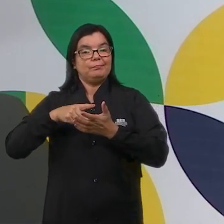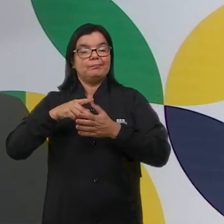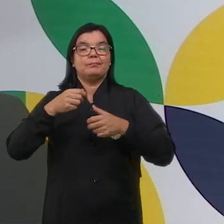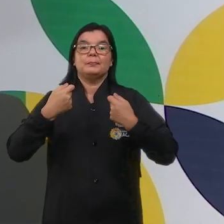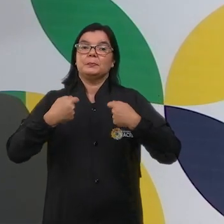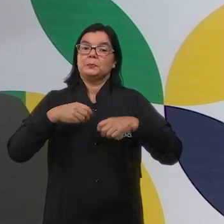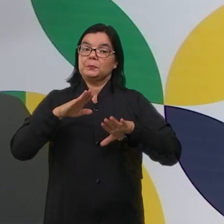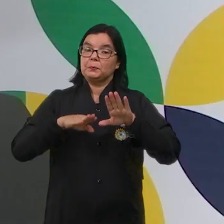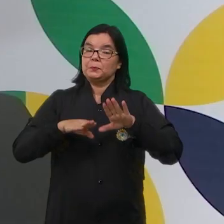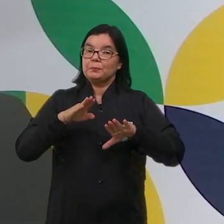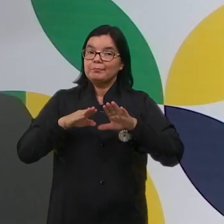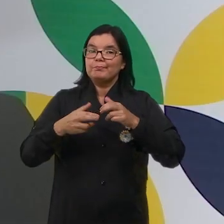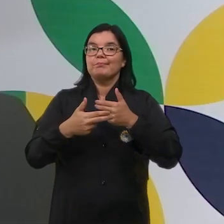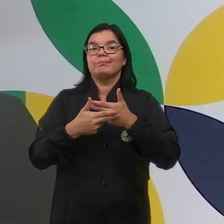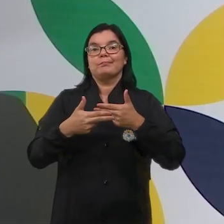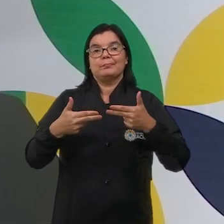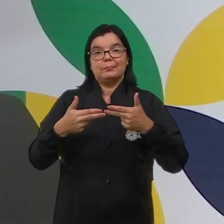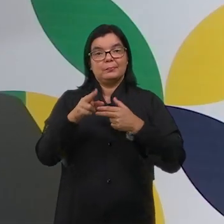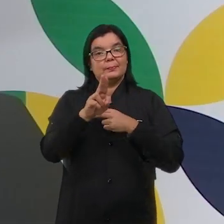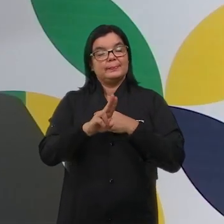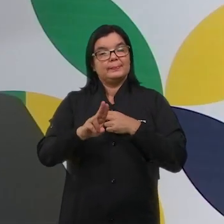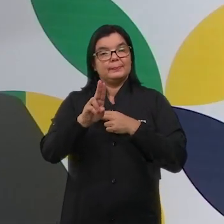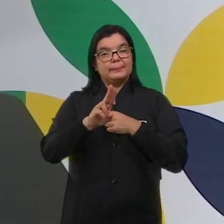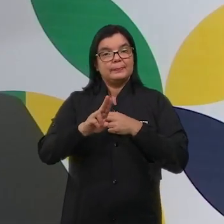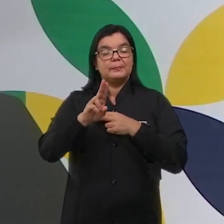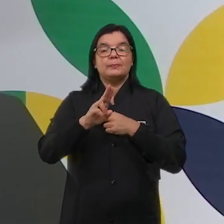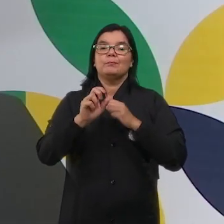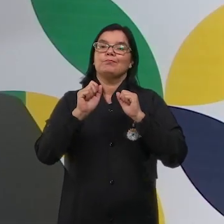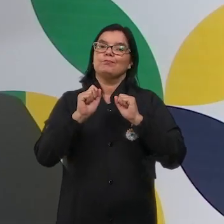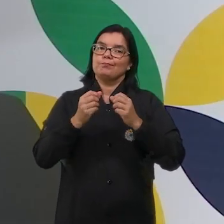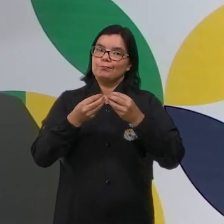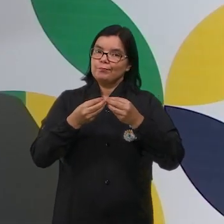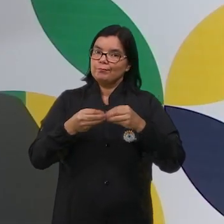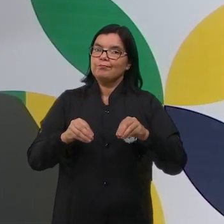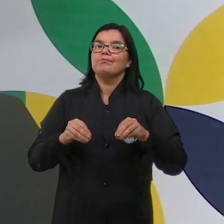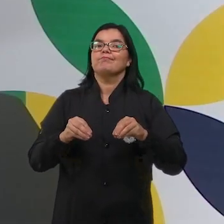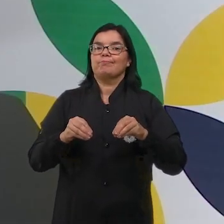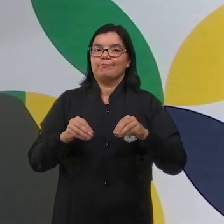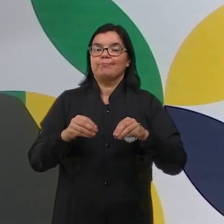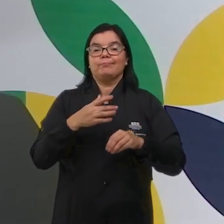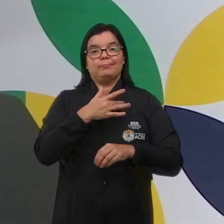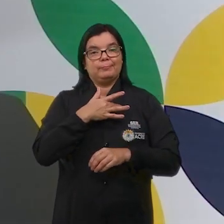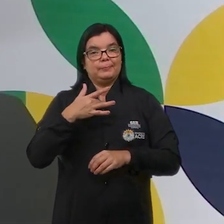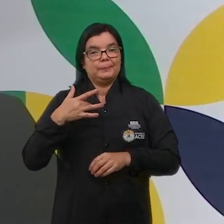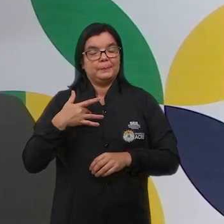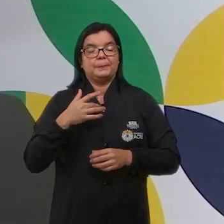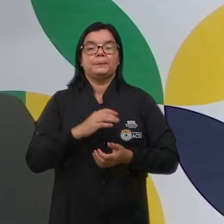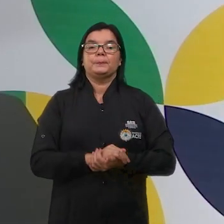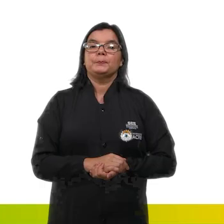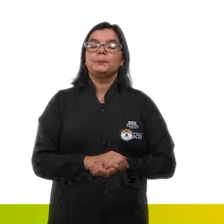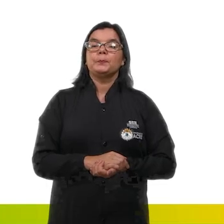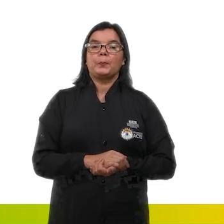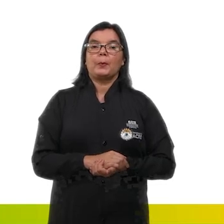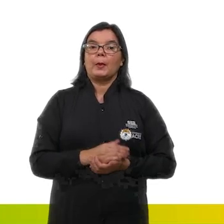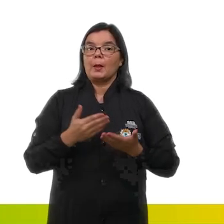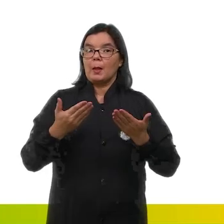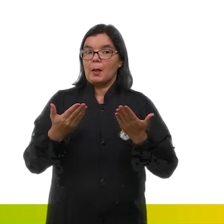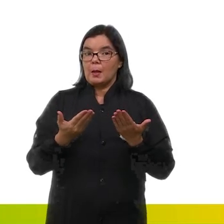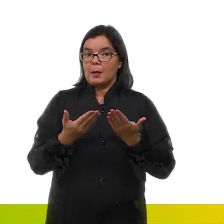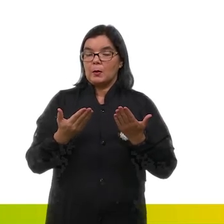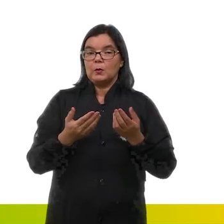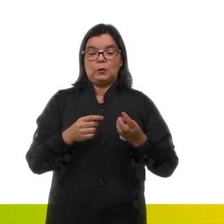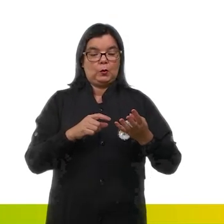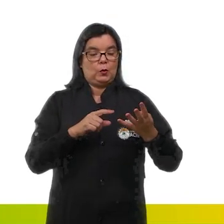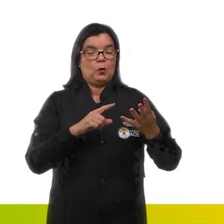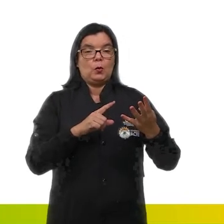depender do recurso ergonômico que você utilize, isso vai ser prejudicial à sua saúde, tá bom? Avança aqui, ó.